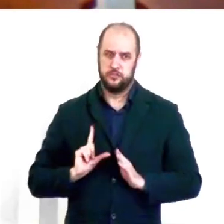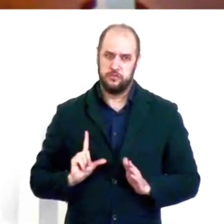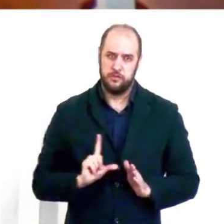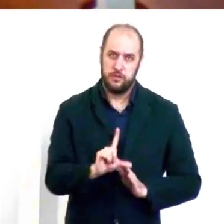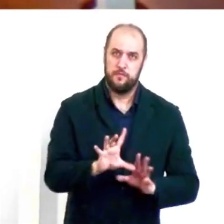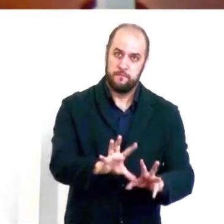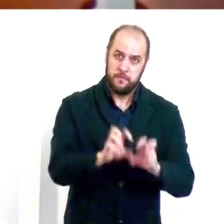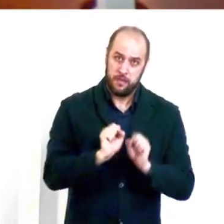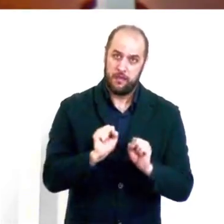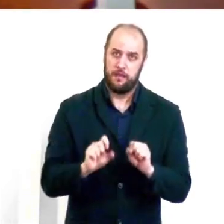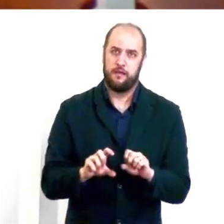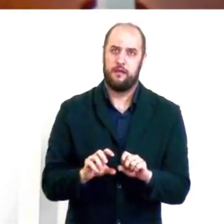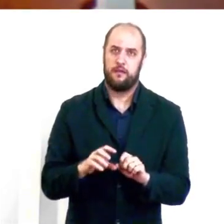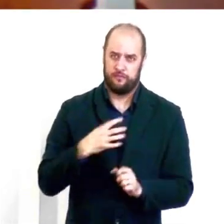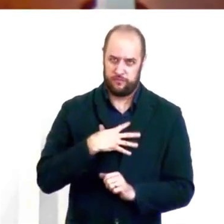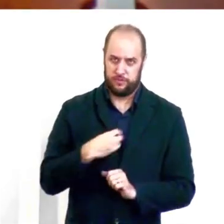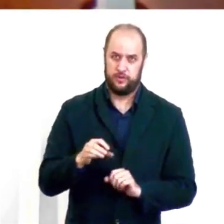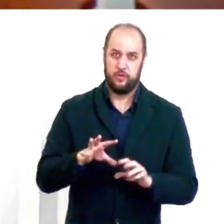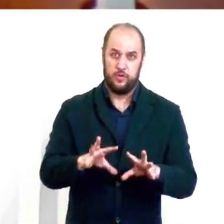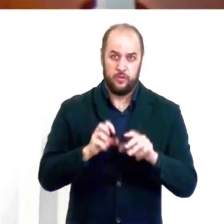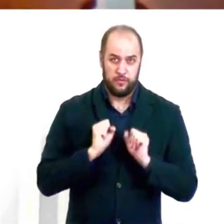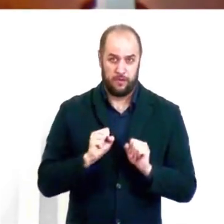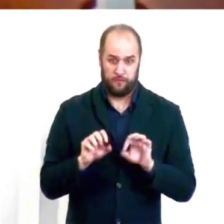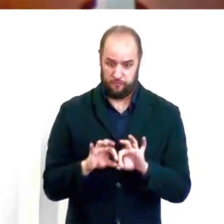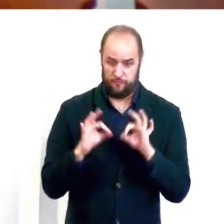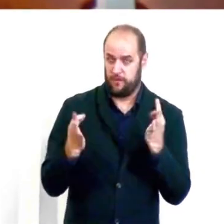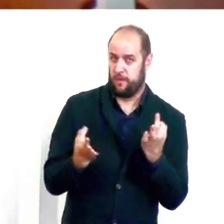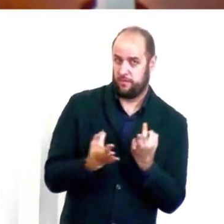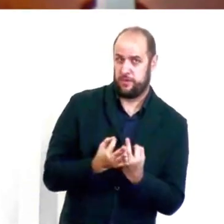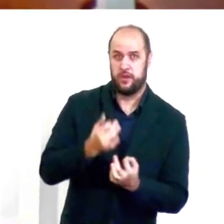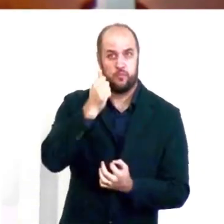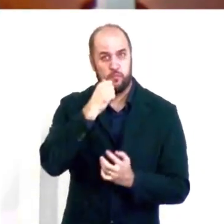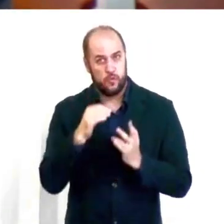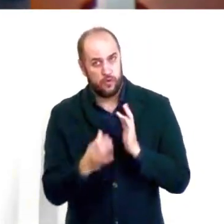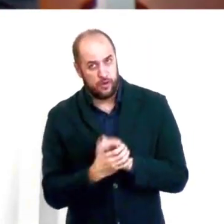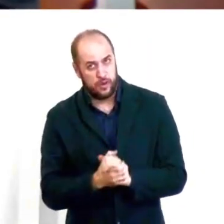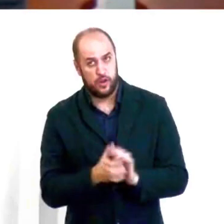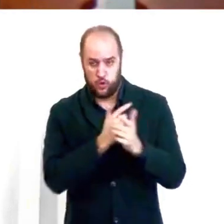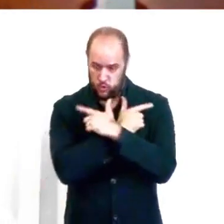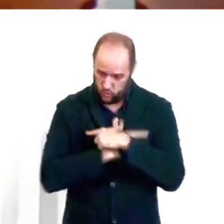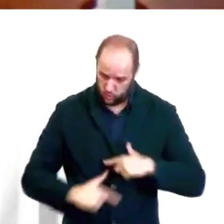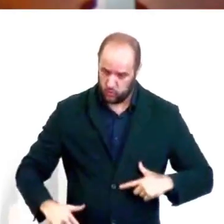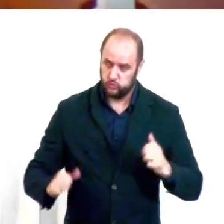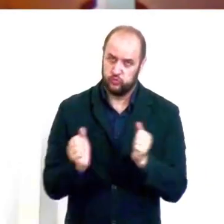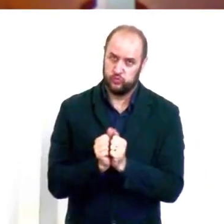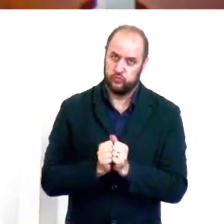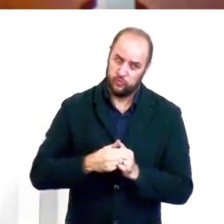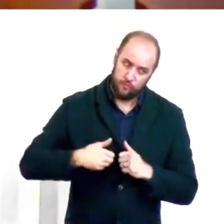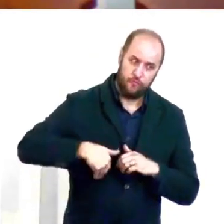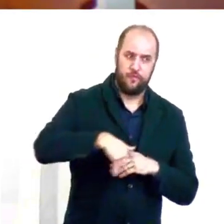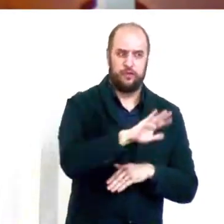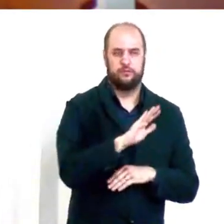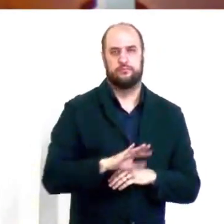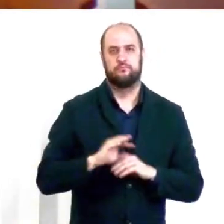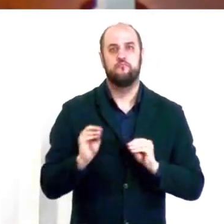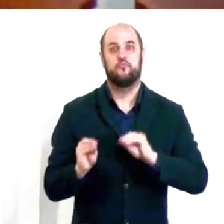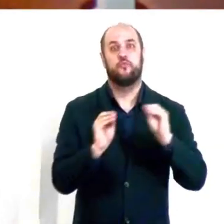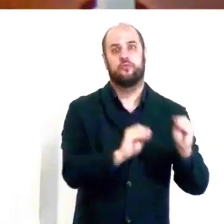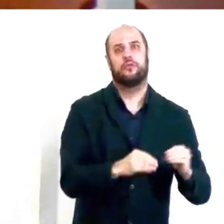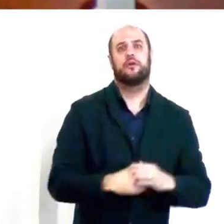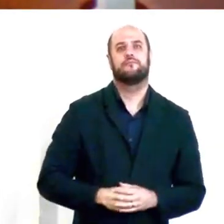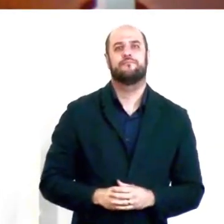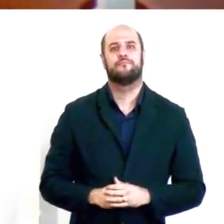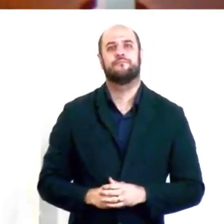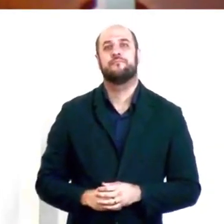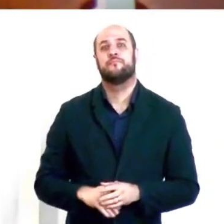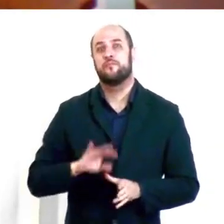filho, toma a esposa do seu filho, toma a Ló e vai. E o autor já vai dar